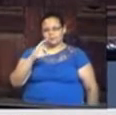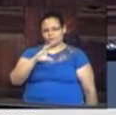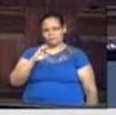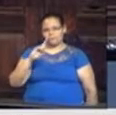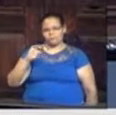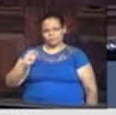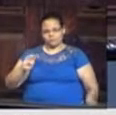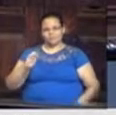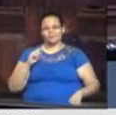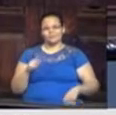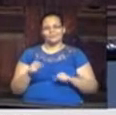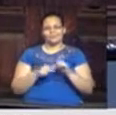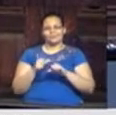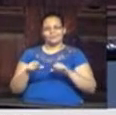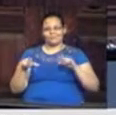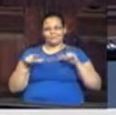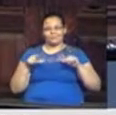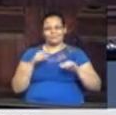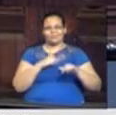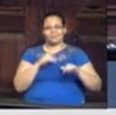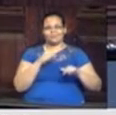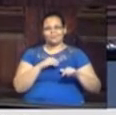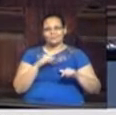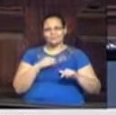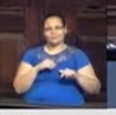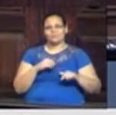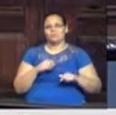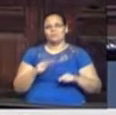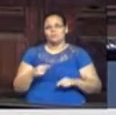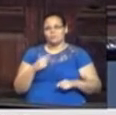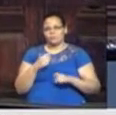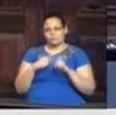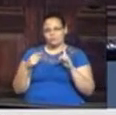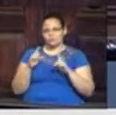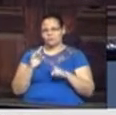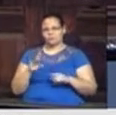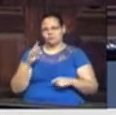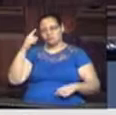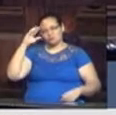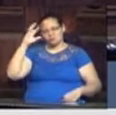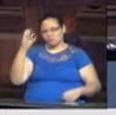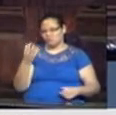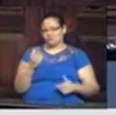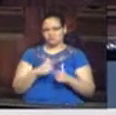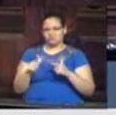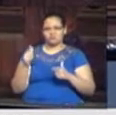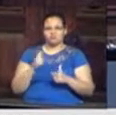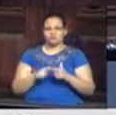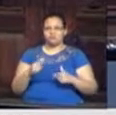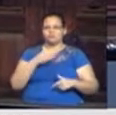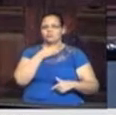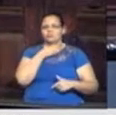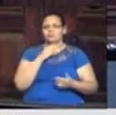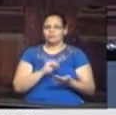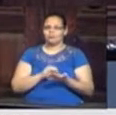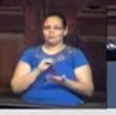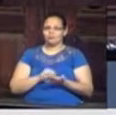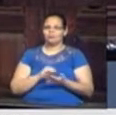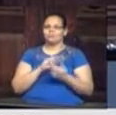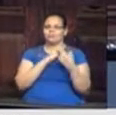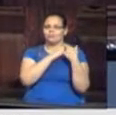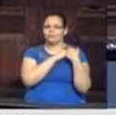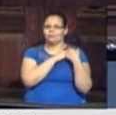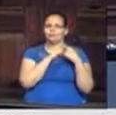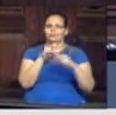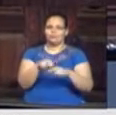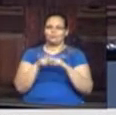em consequência, não resolver em definitivo o problema do Estado é uma gigantesca irresponsabilidade